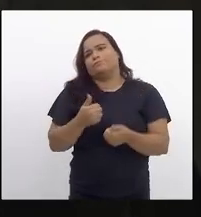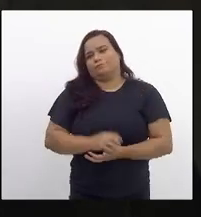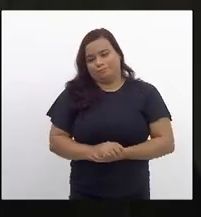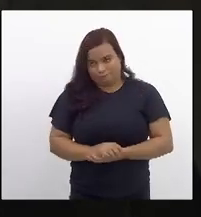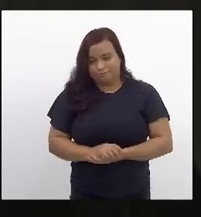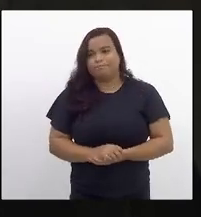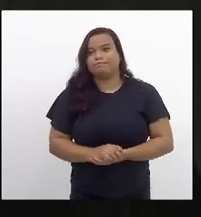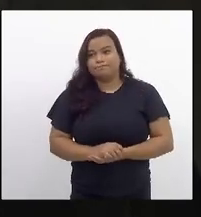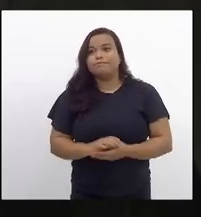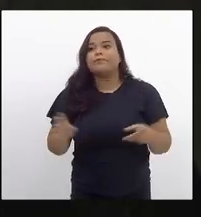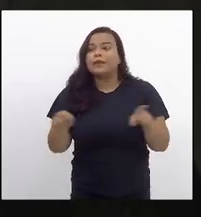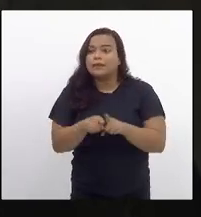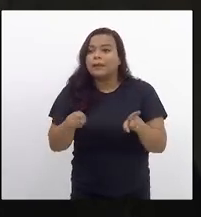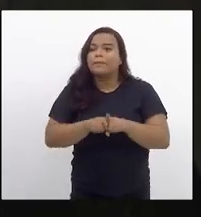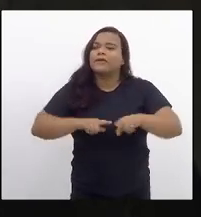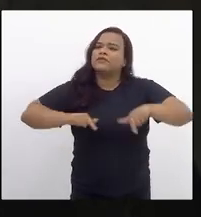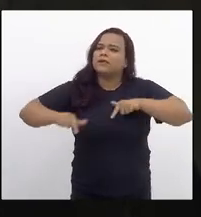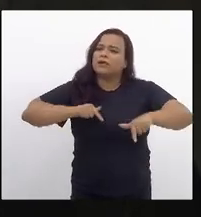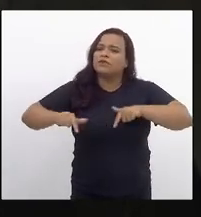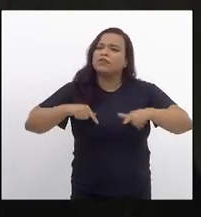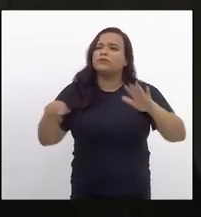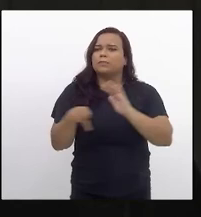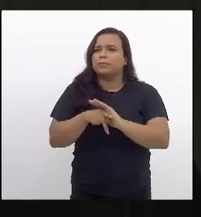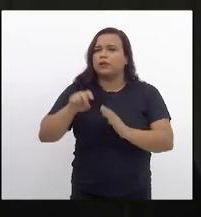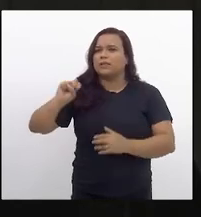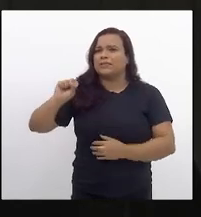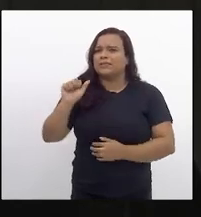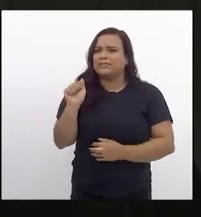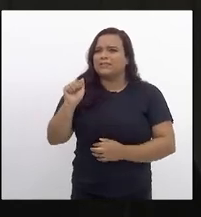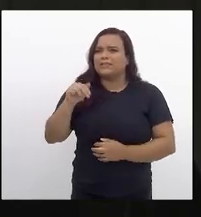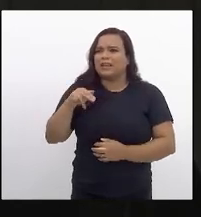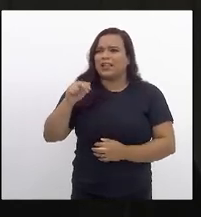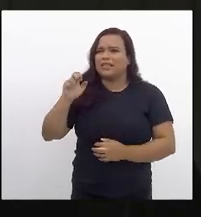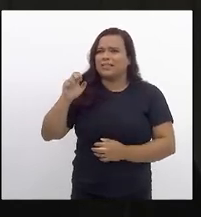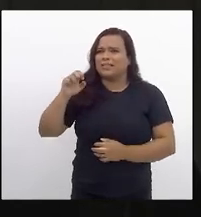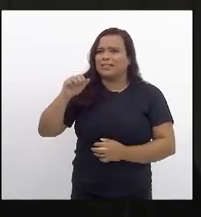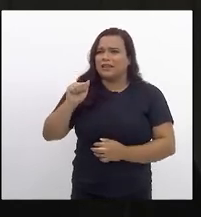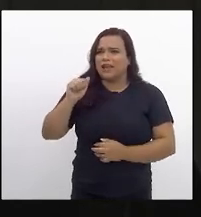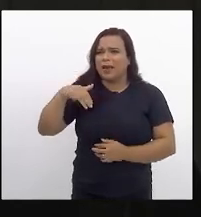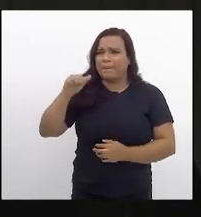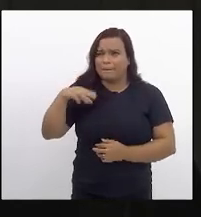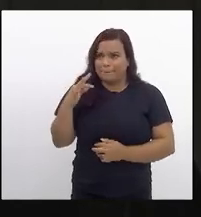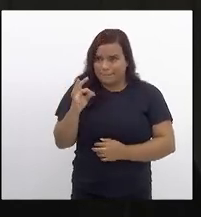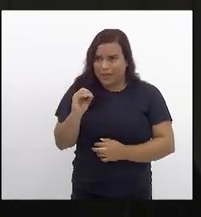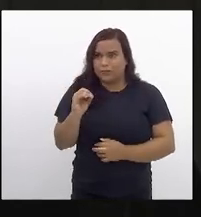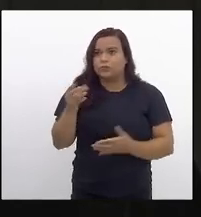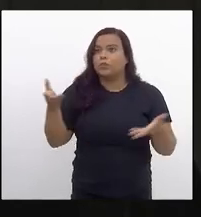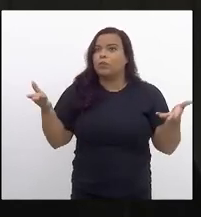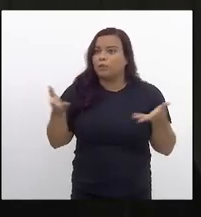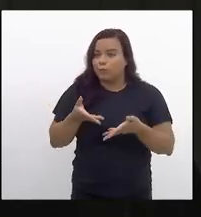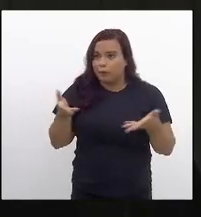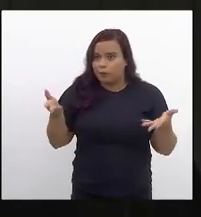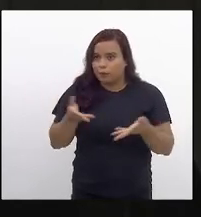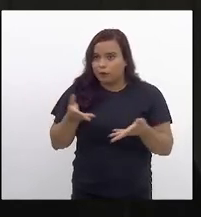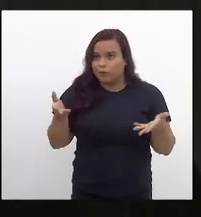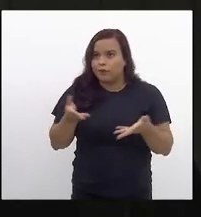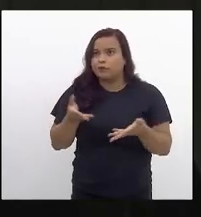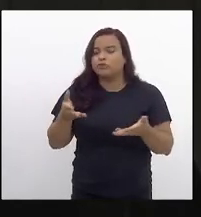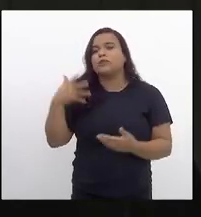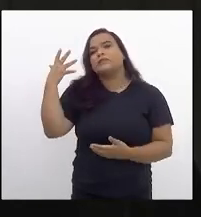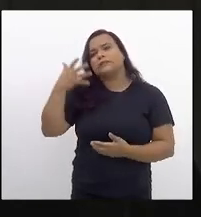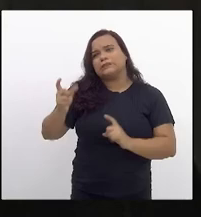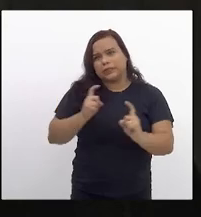ainda também o serviço de saneamento e hoje na pauta não é da